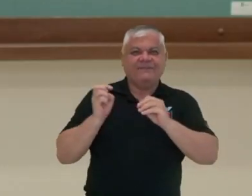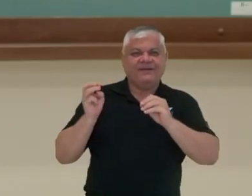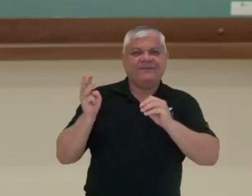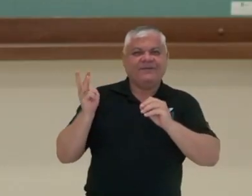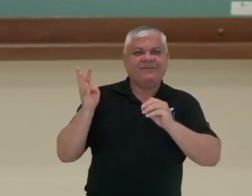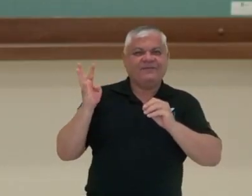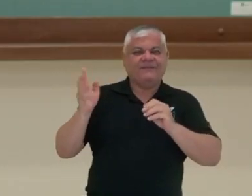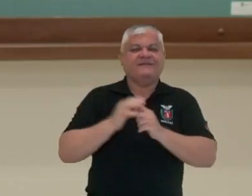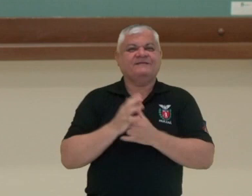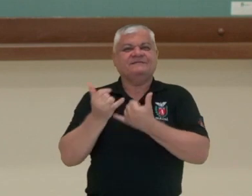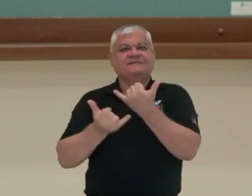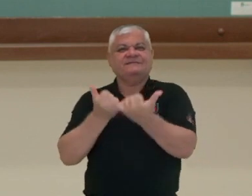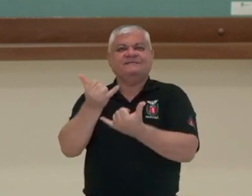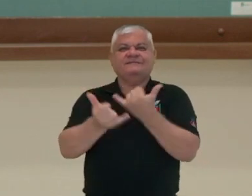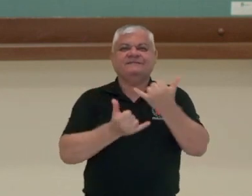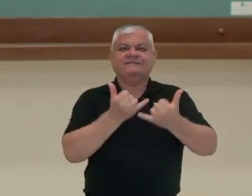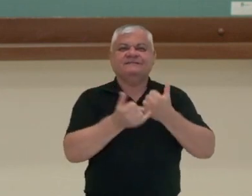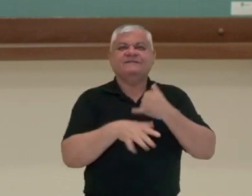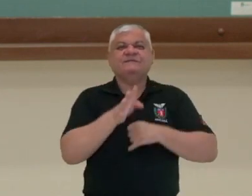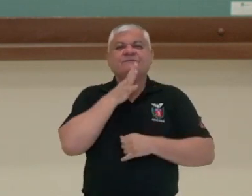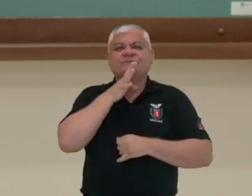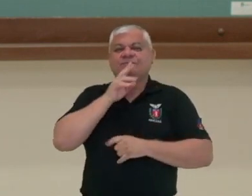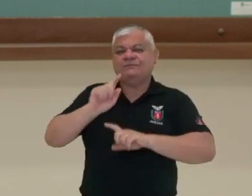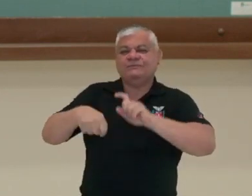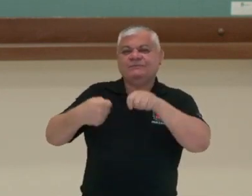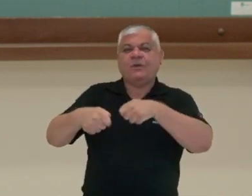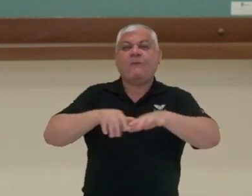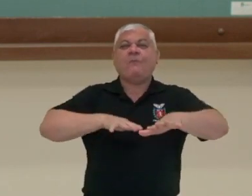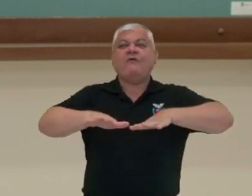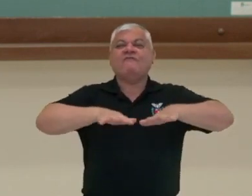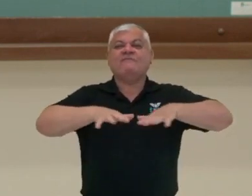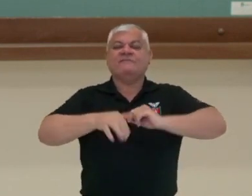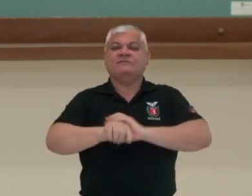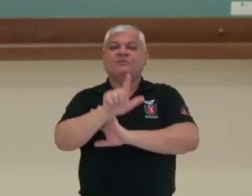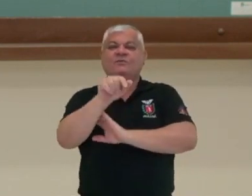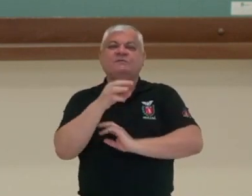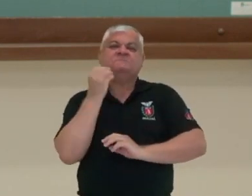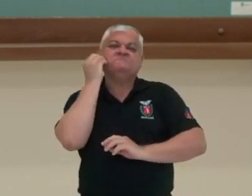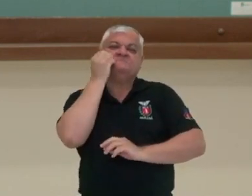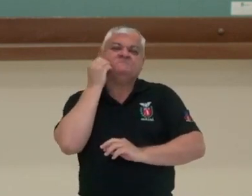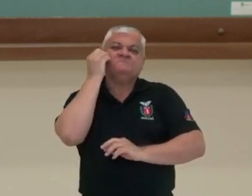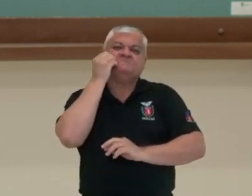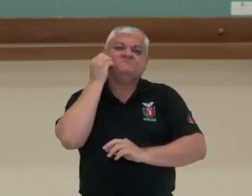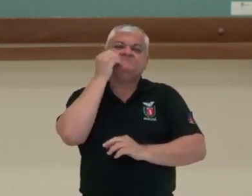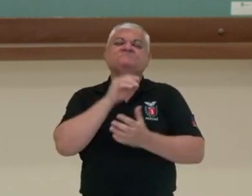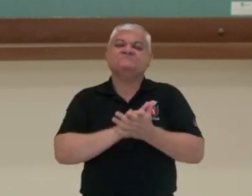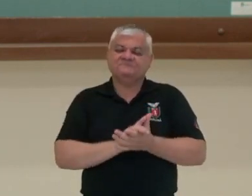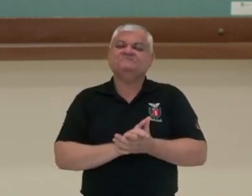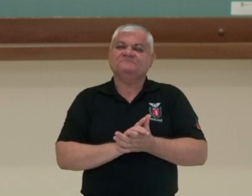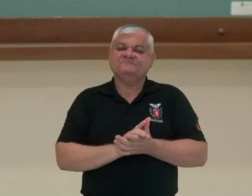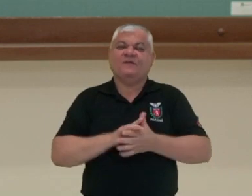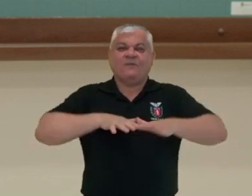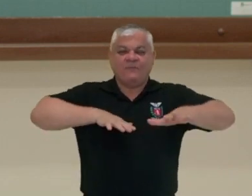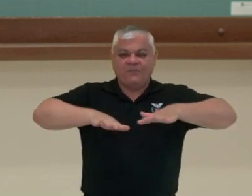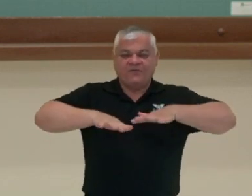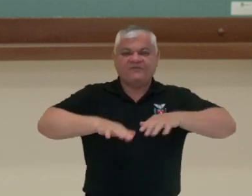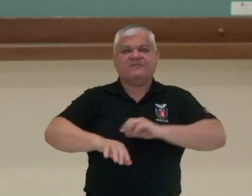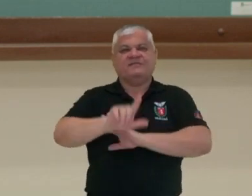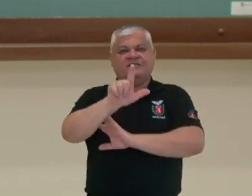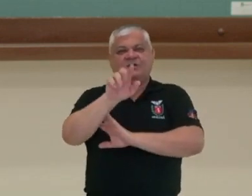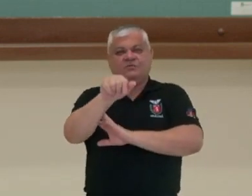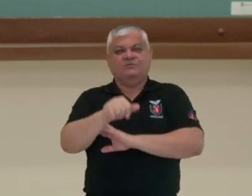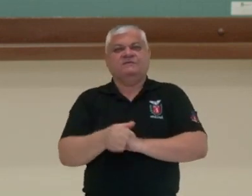se divertindo e conhecendo um pouco mais, né, experimentando um pouco mais desses movimentos da